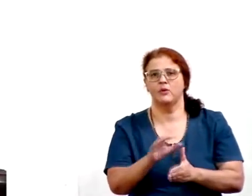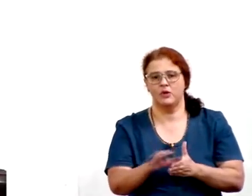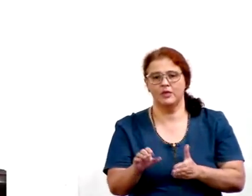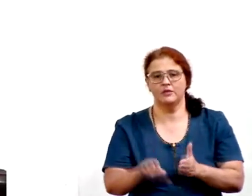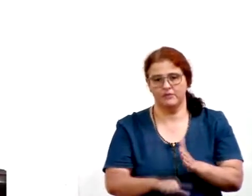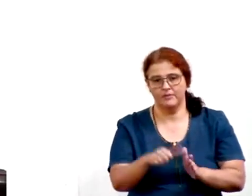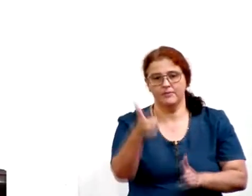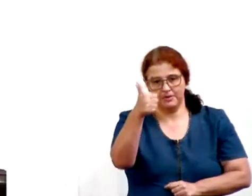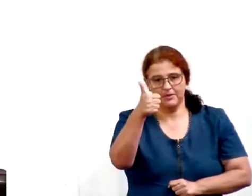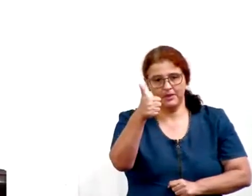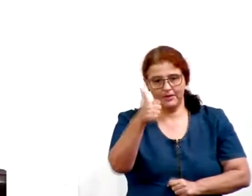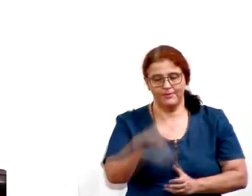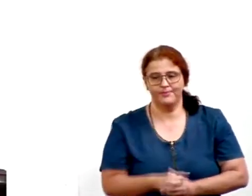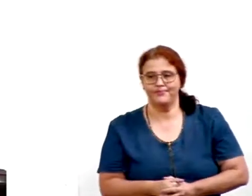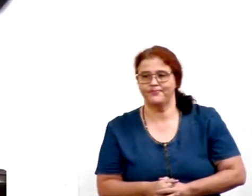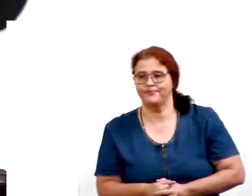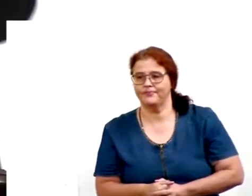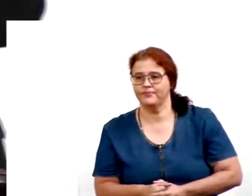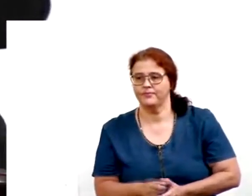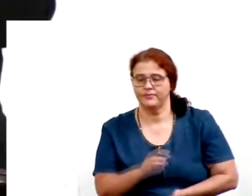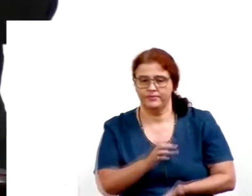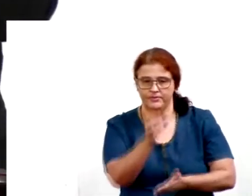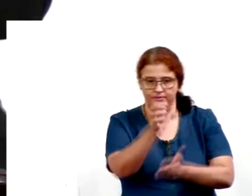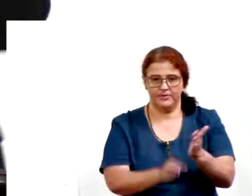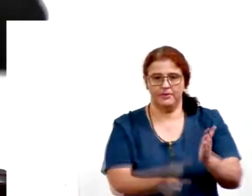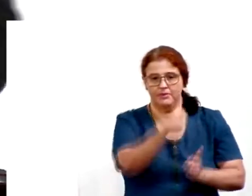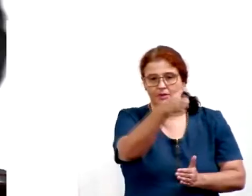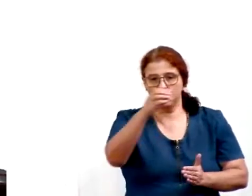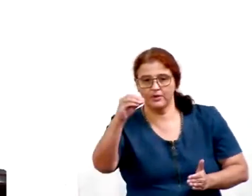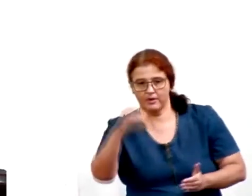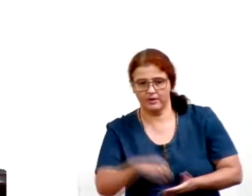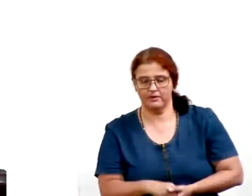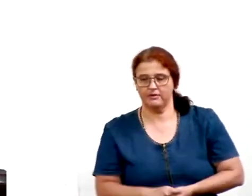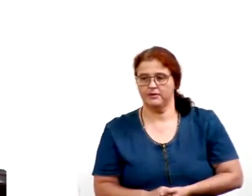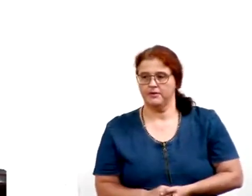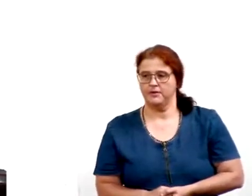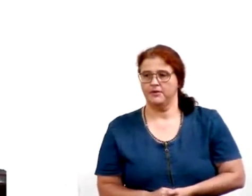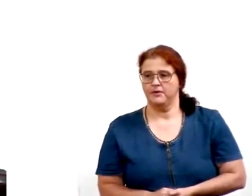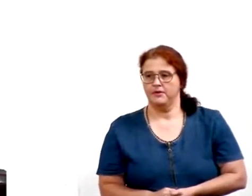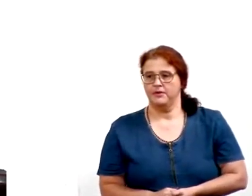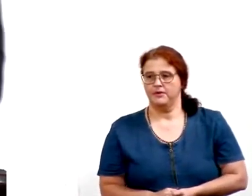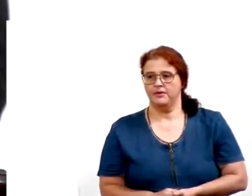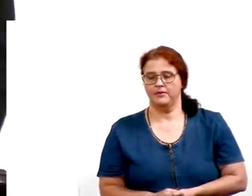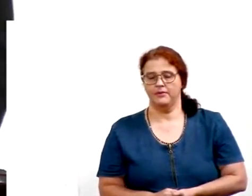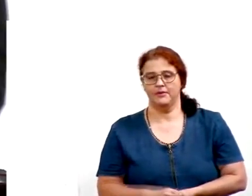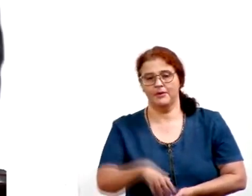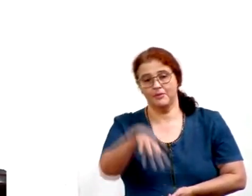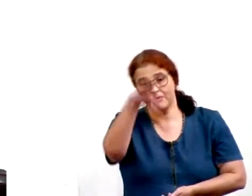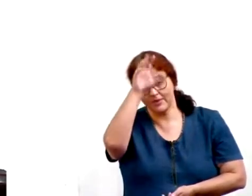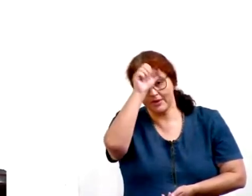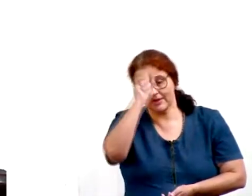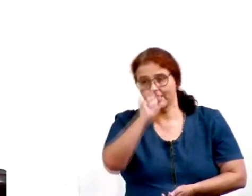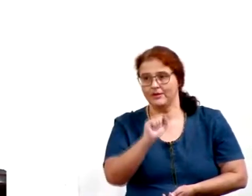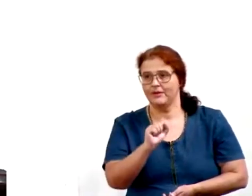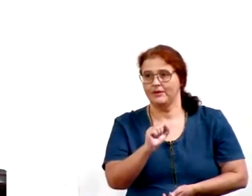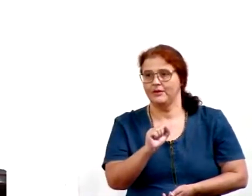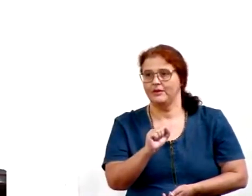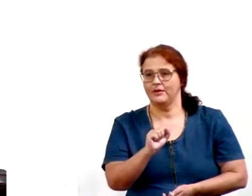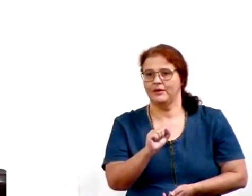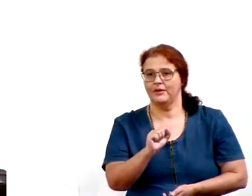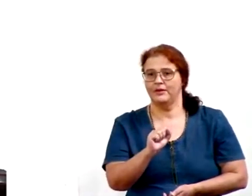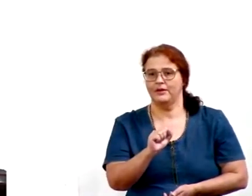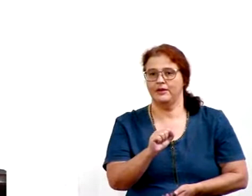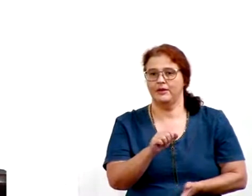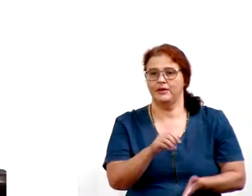Primeira carta de Paulo aos Coríntios, capítulo 10. Nós vamos aprender sobre as instruções,